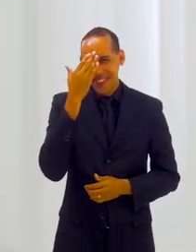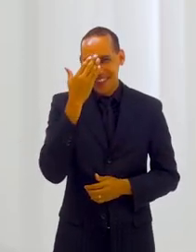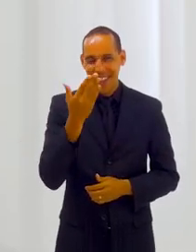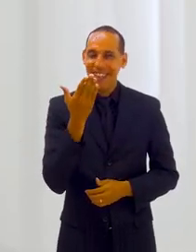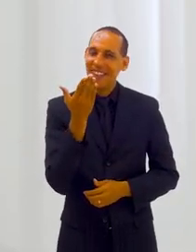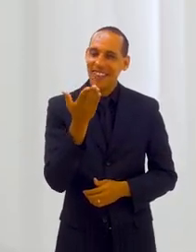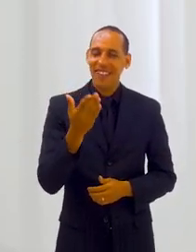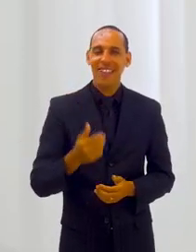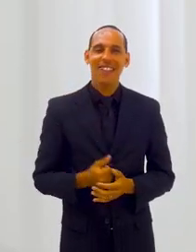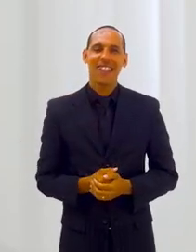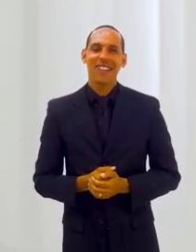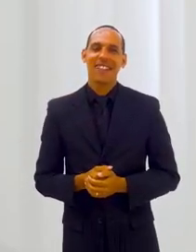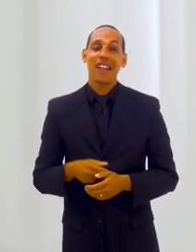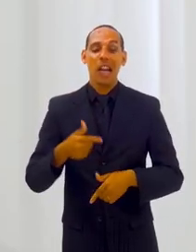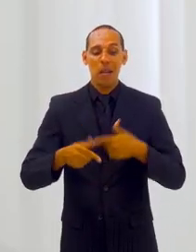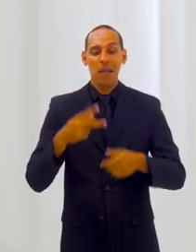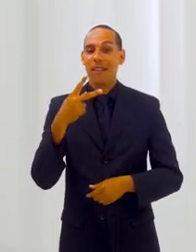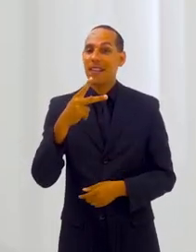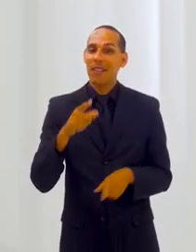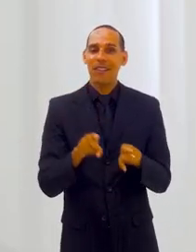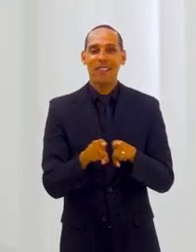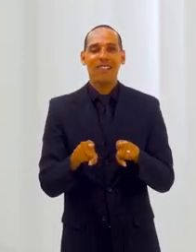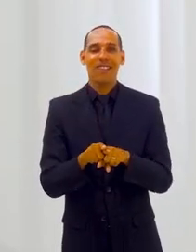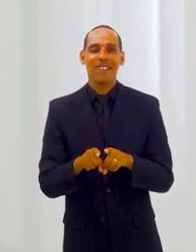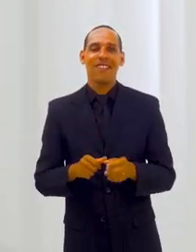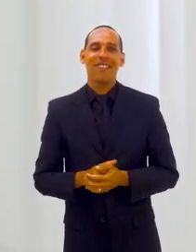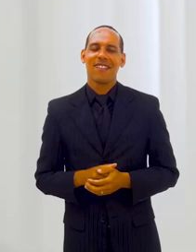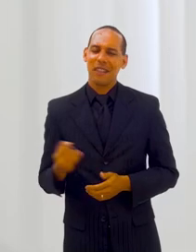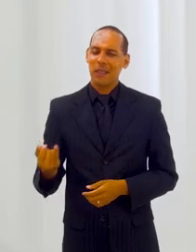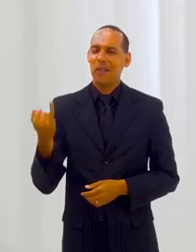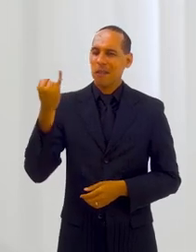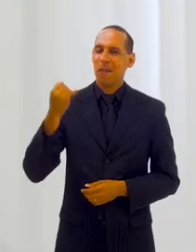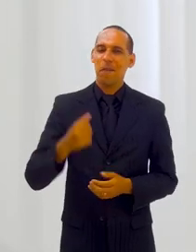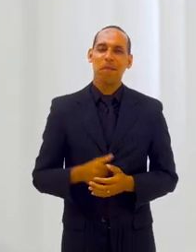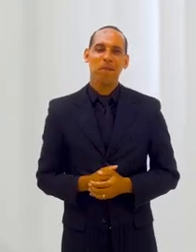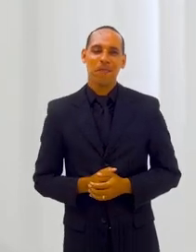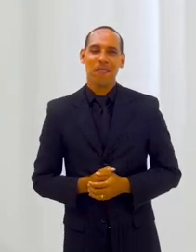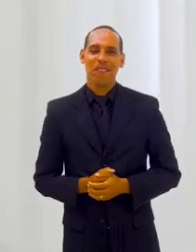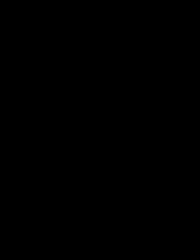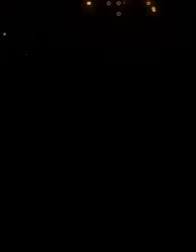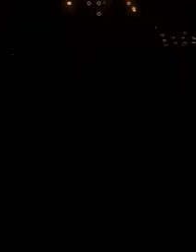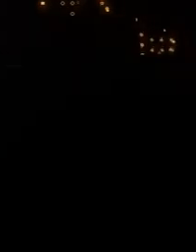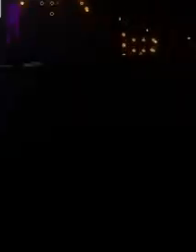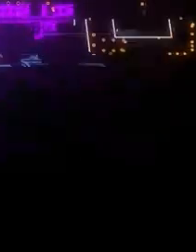Muito obrigado a você pelo seu trabalho também, que é muito importante para nós.